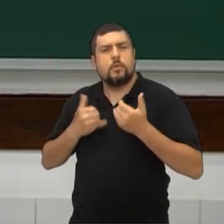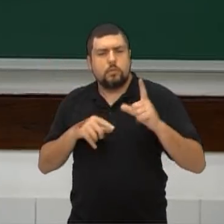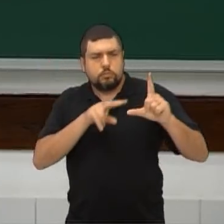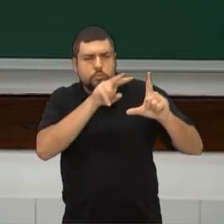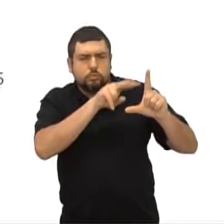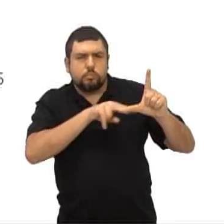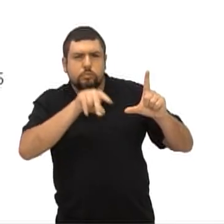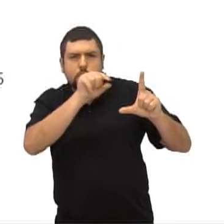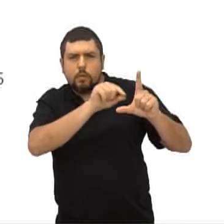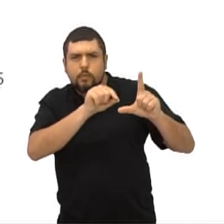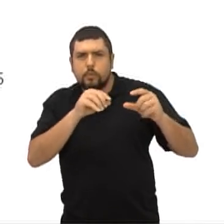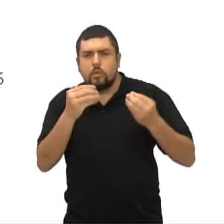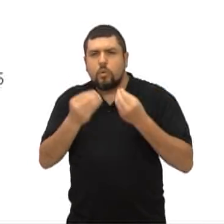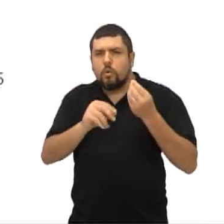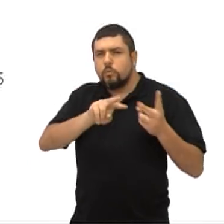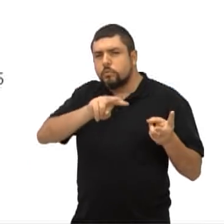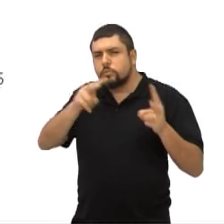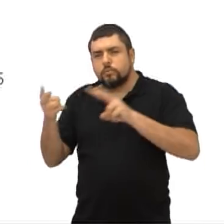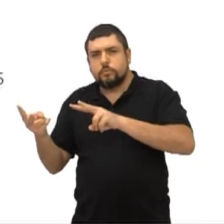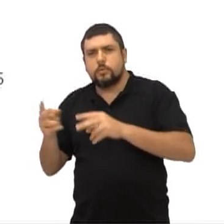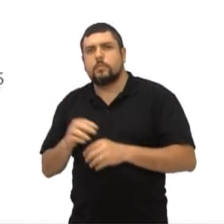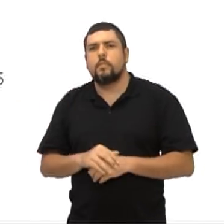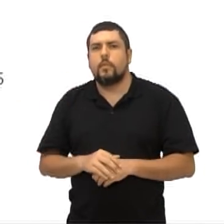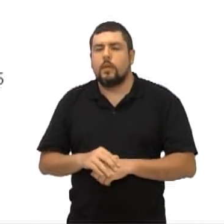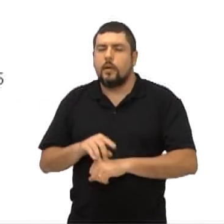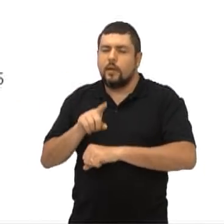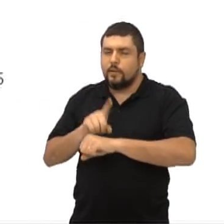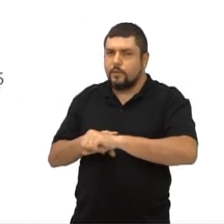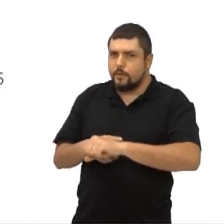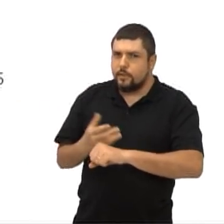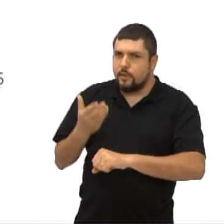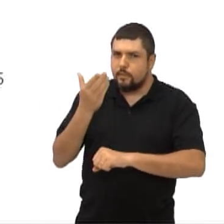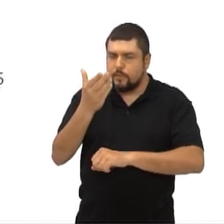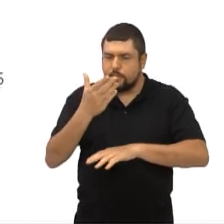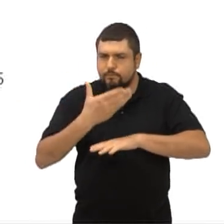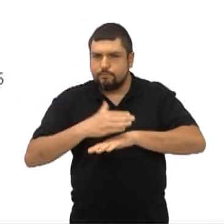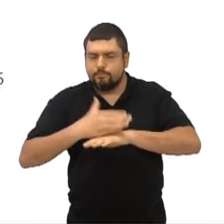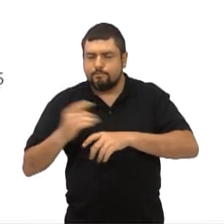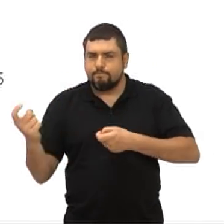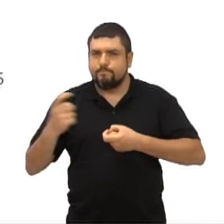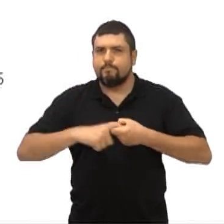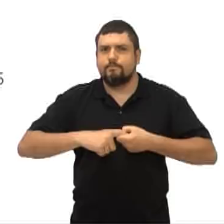plano em uma tabela. Eu vou dar uns minutinhos para vocês resolverem e eu já volto aqui.